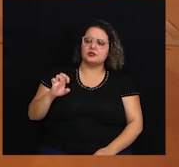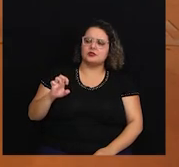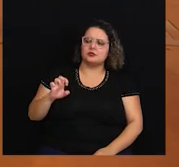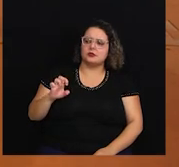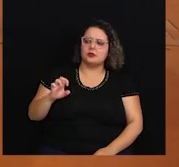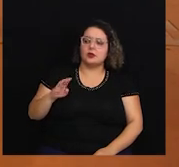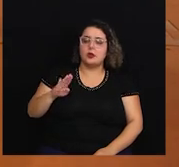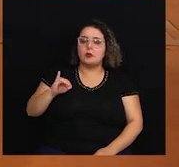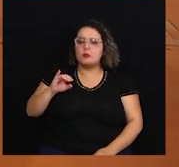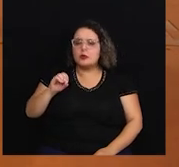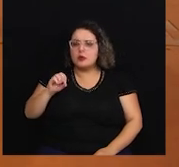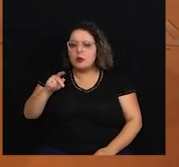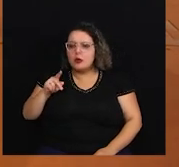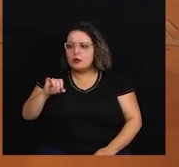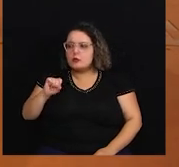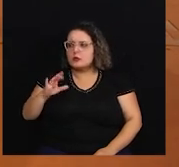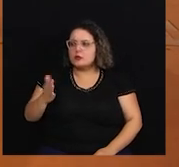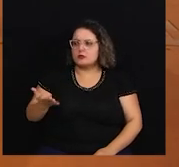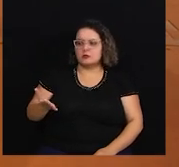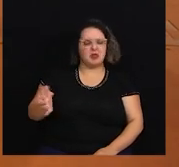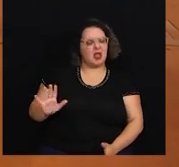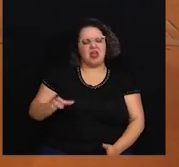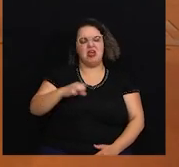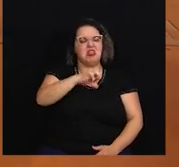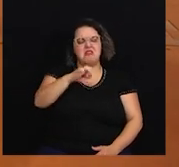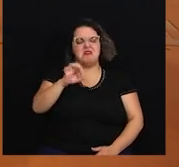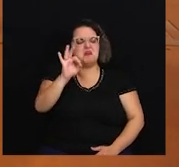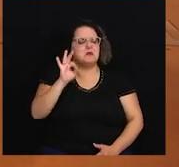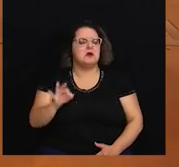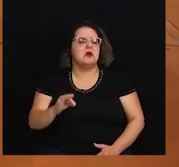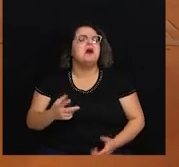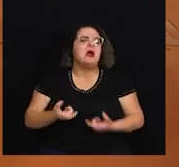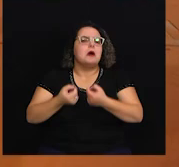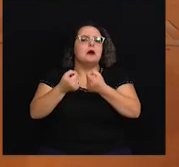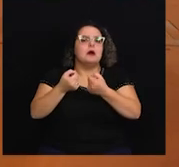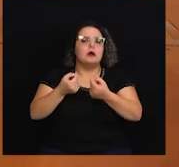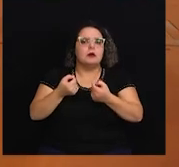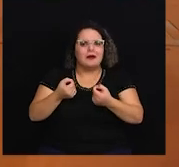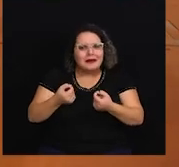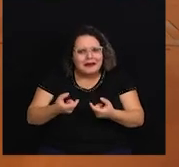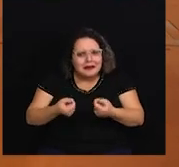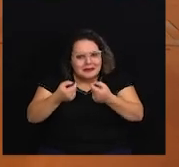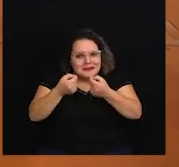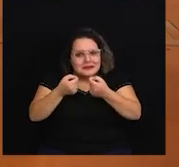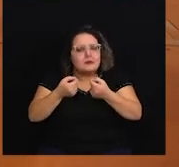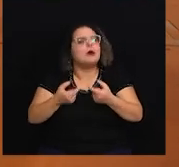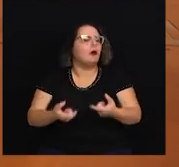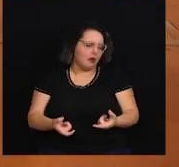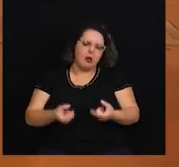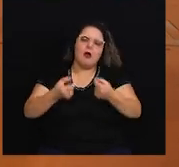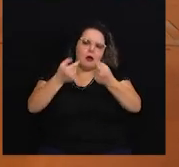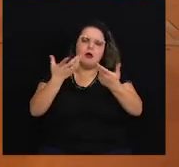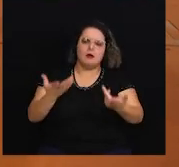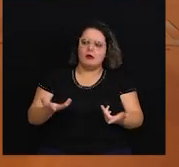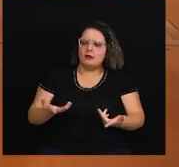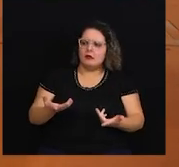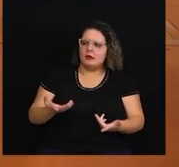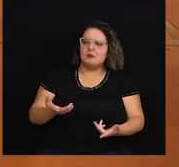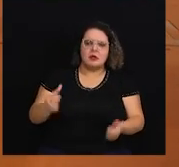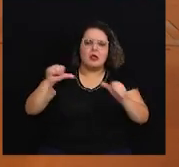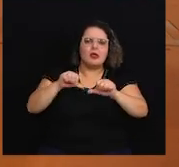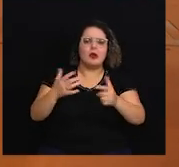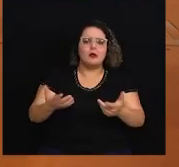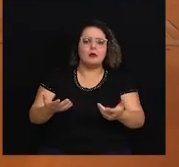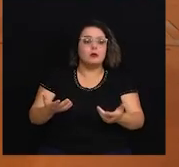galera eu falei mas o que que é então a 90 na por cento e câncer Nossa ânsia cueca você deve o negócio é